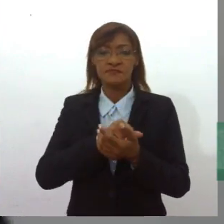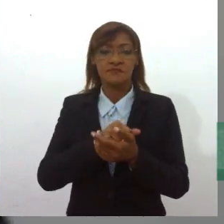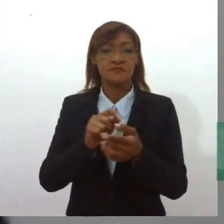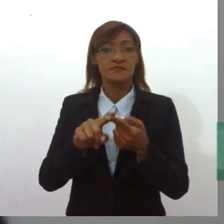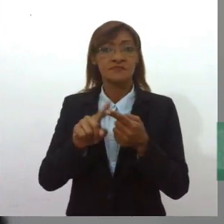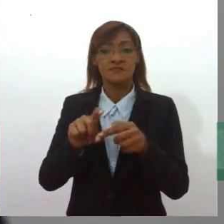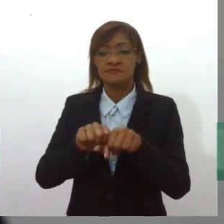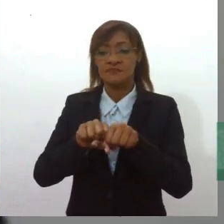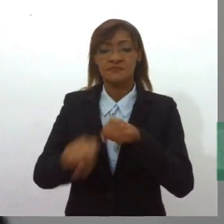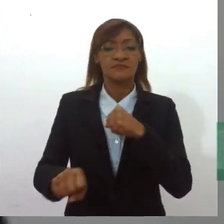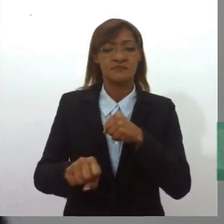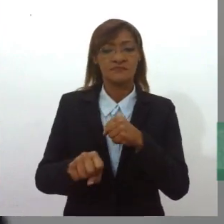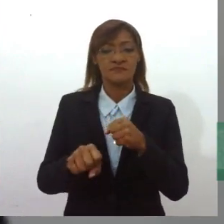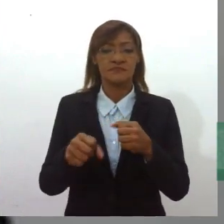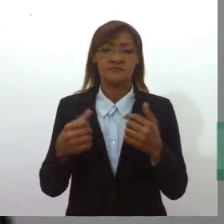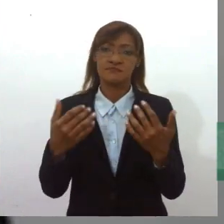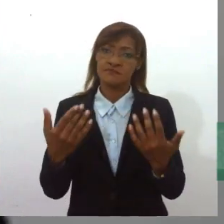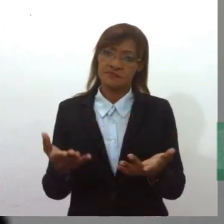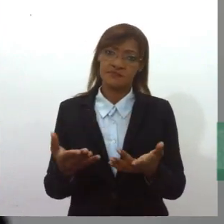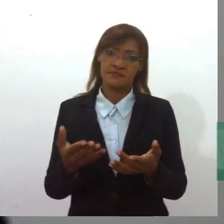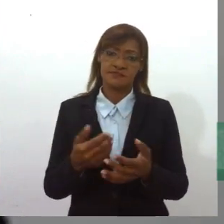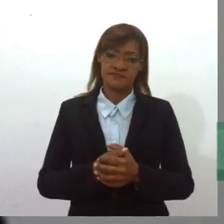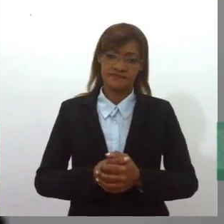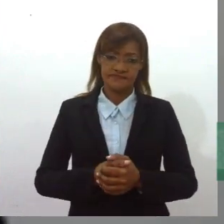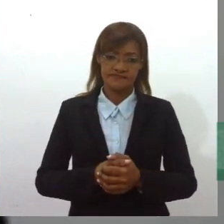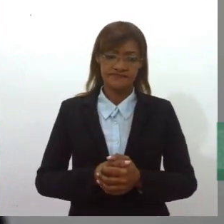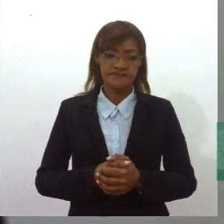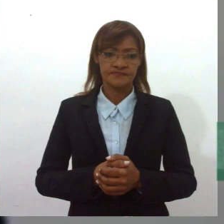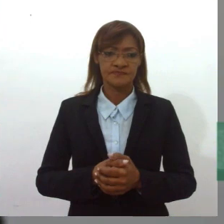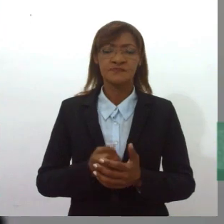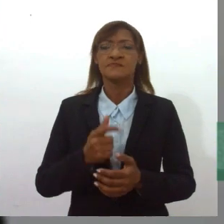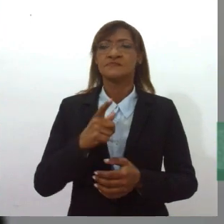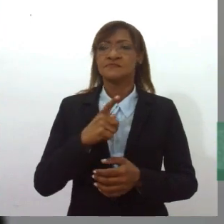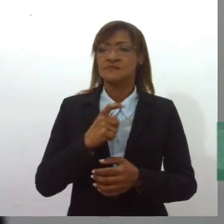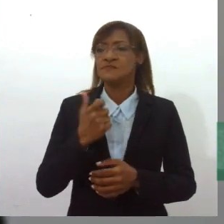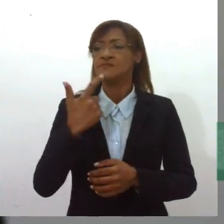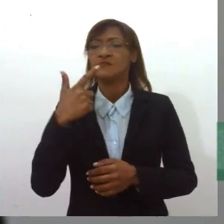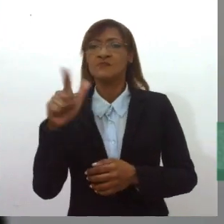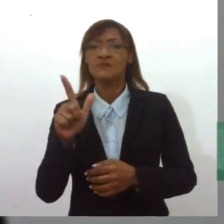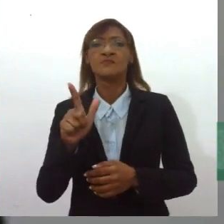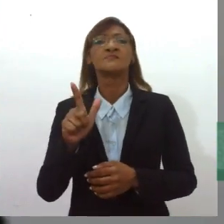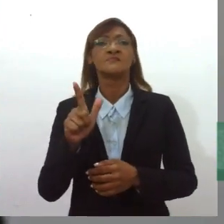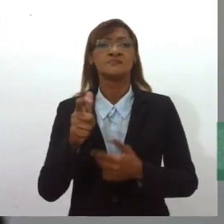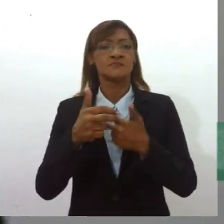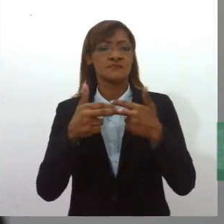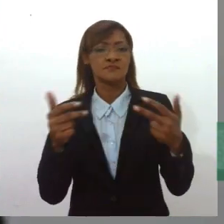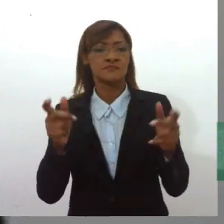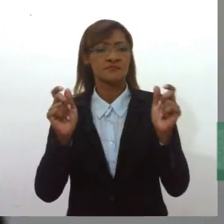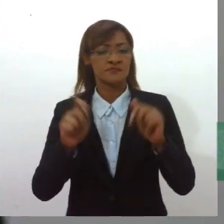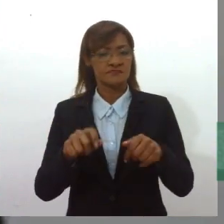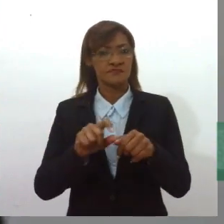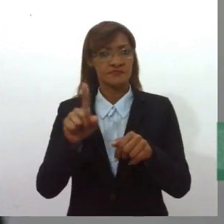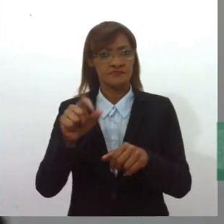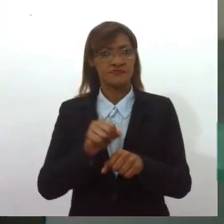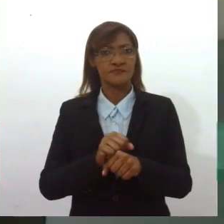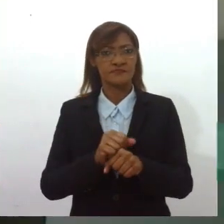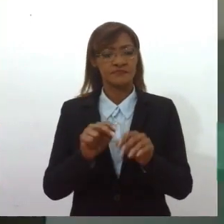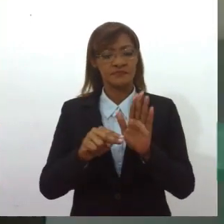com o intuito de controlar essa população existem outros métodos efetivos para isso através da castração